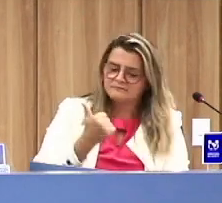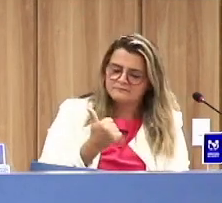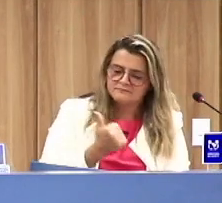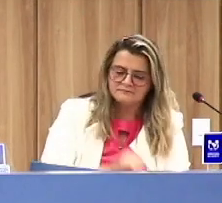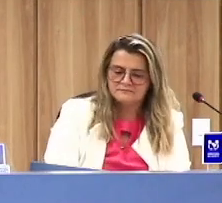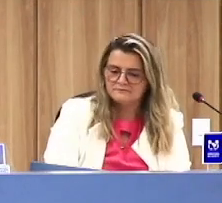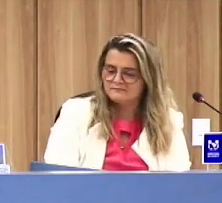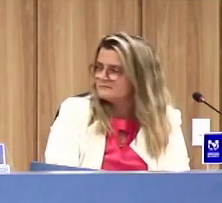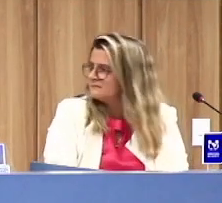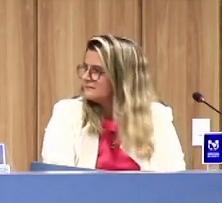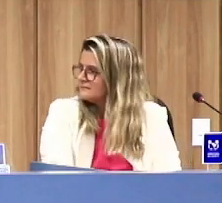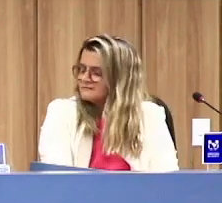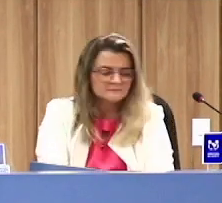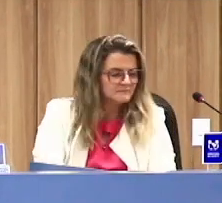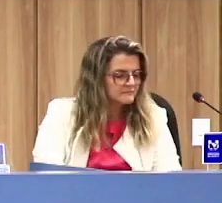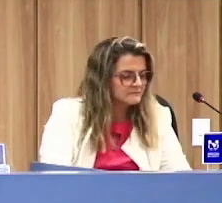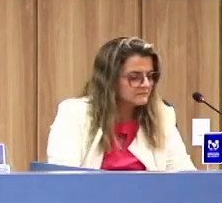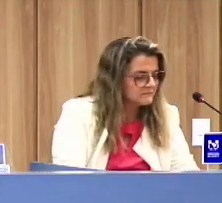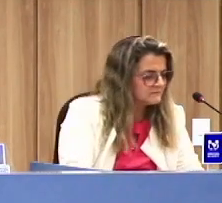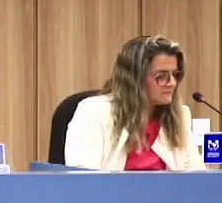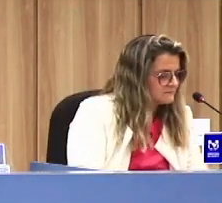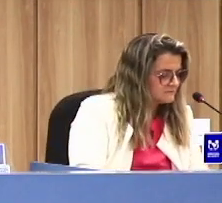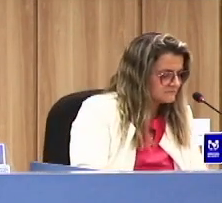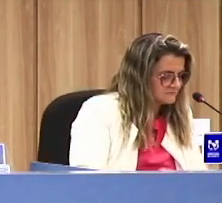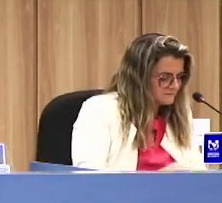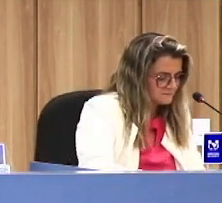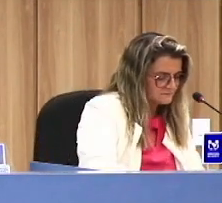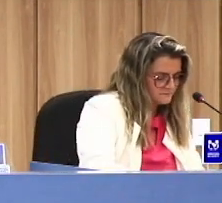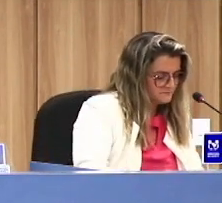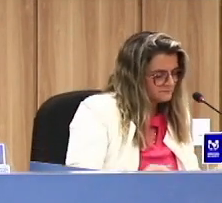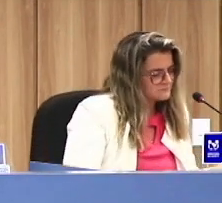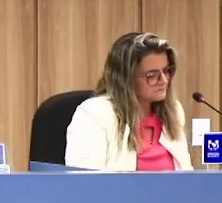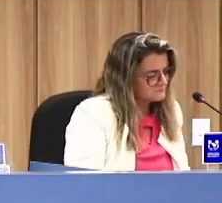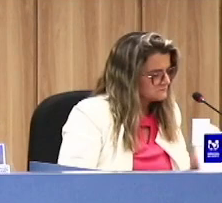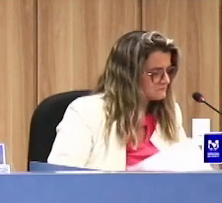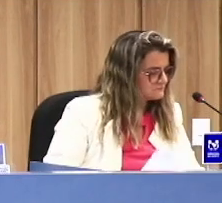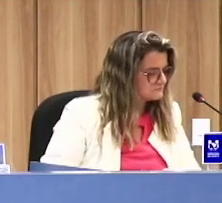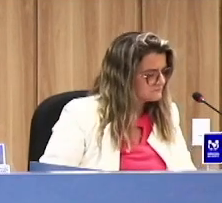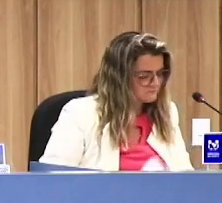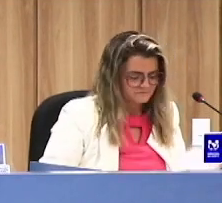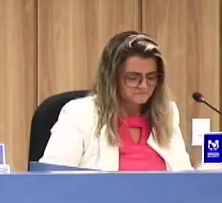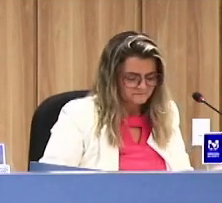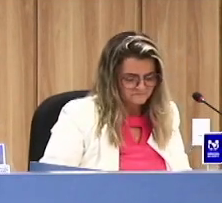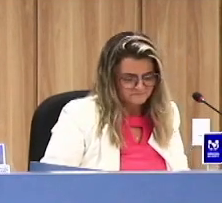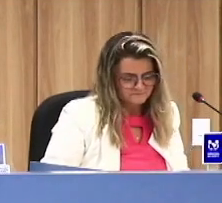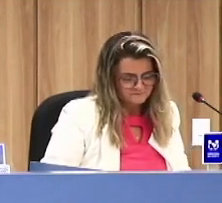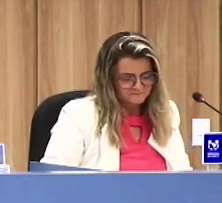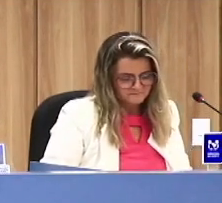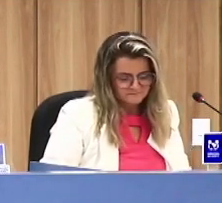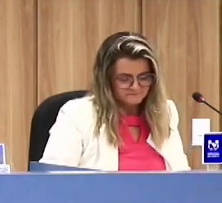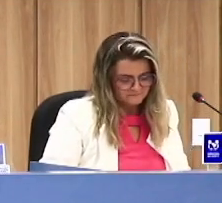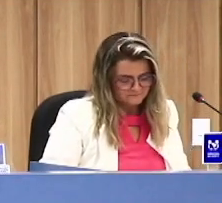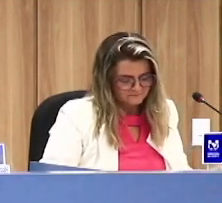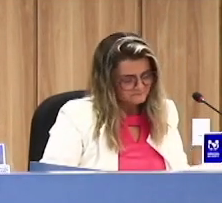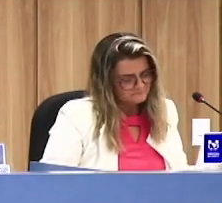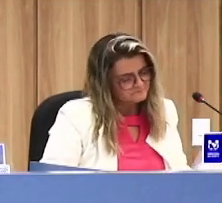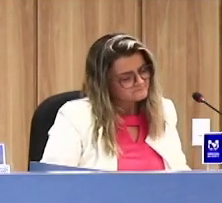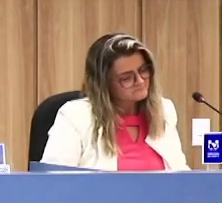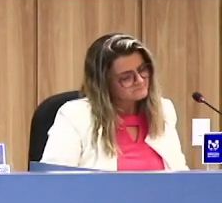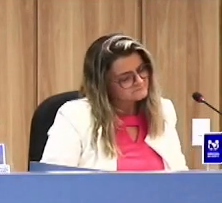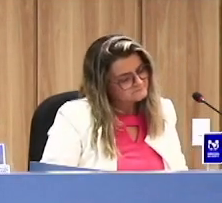aital cumprindo o que estabelece o artigo 60 combinado com o artigo 157 e 158 do Regimento Interno desta